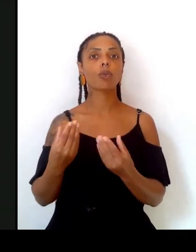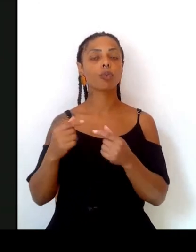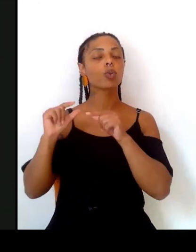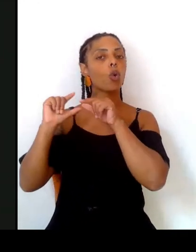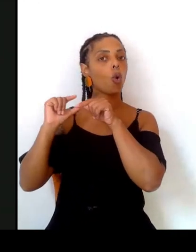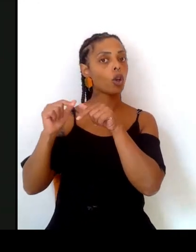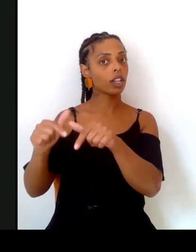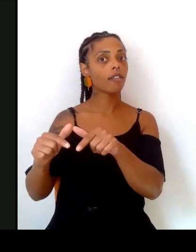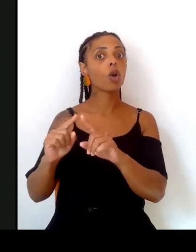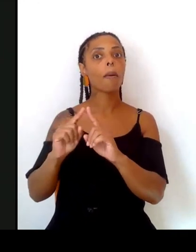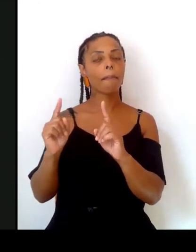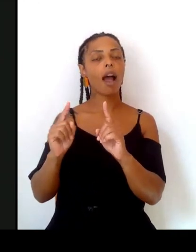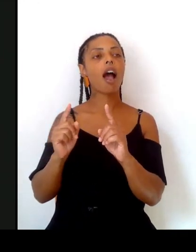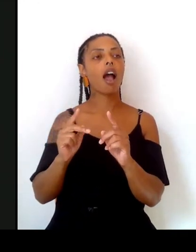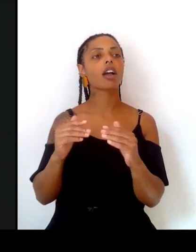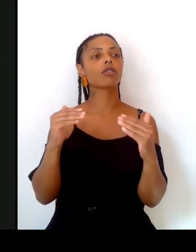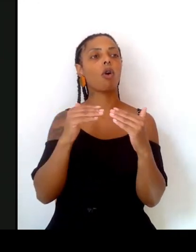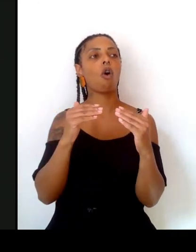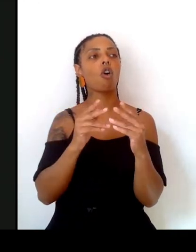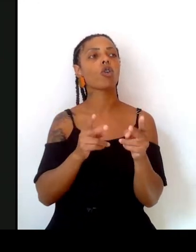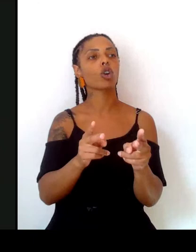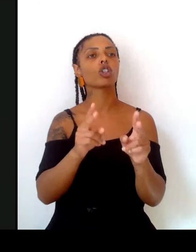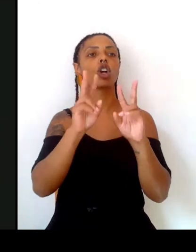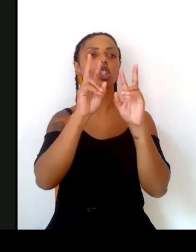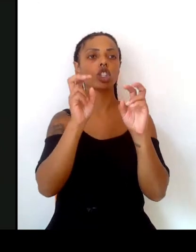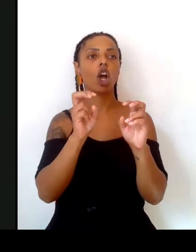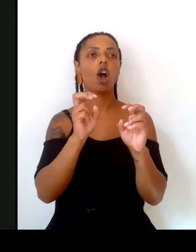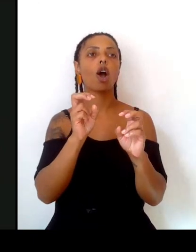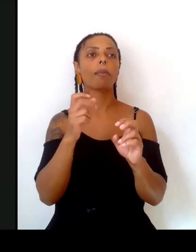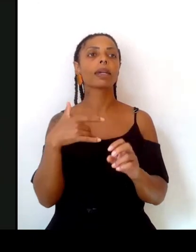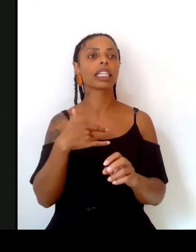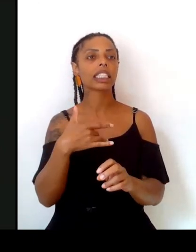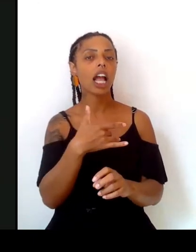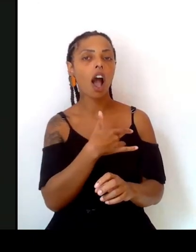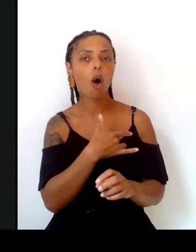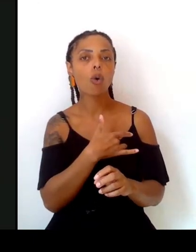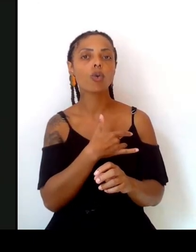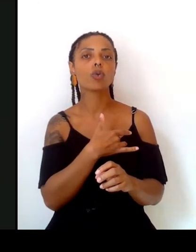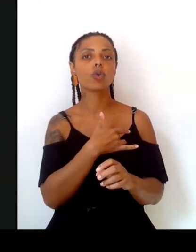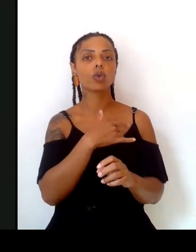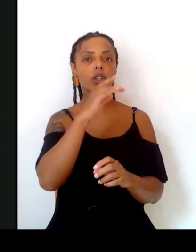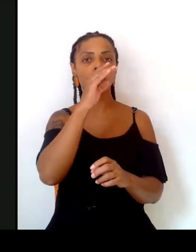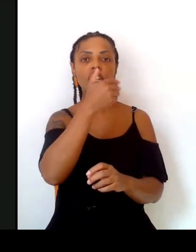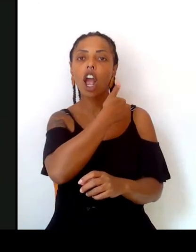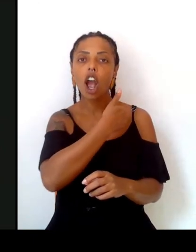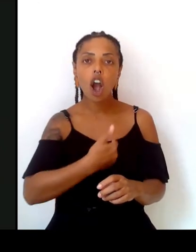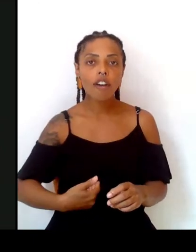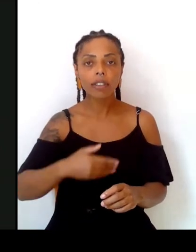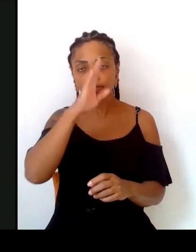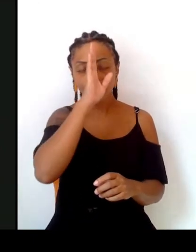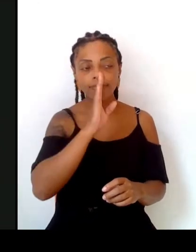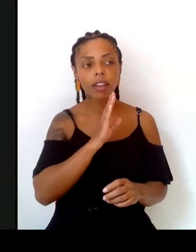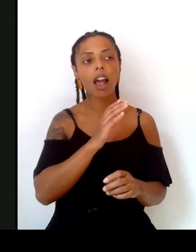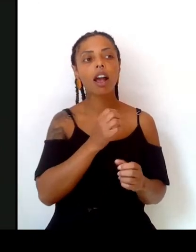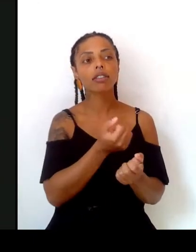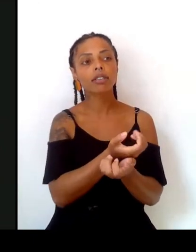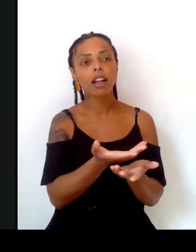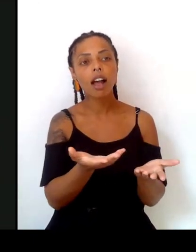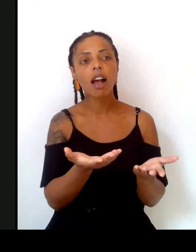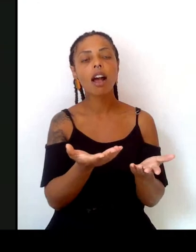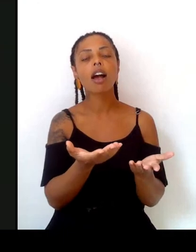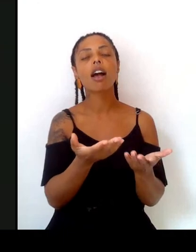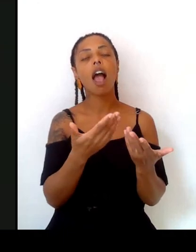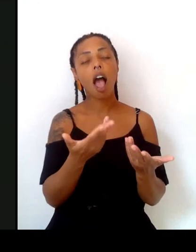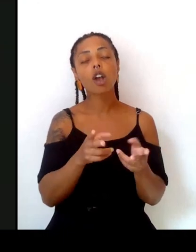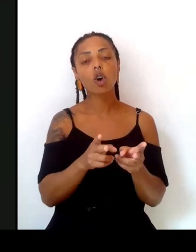em relação ao Sistema Nacional de saúde e isso continuou criando